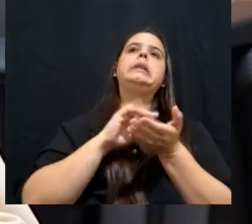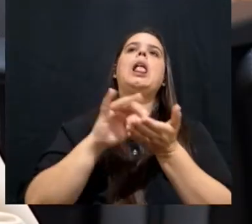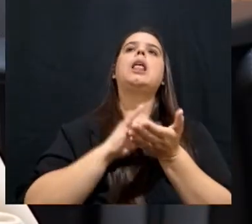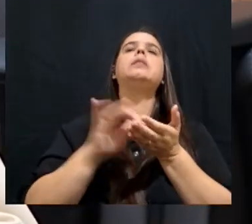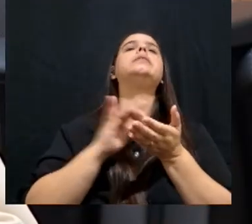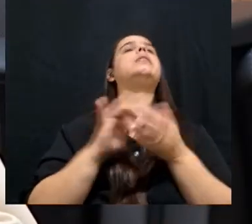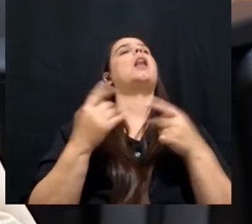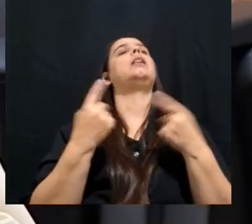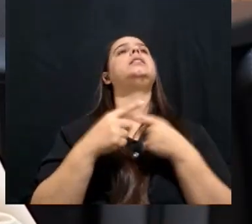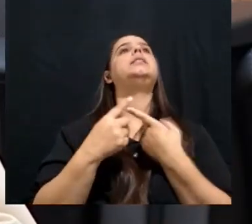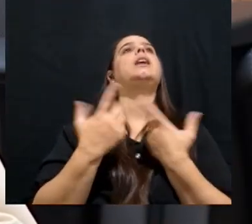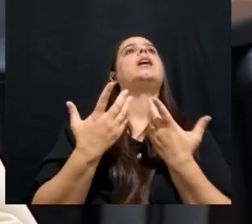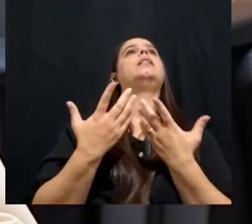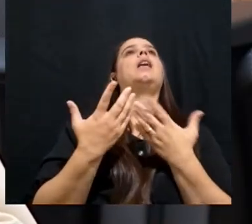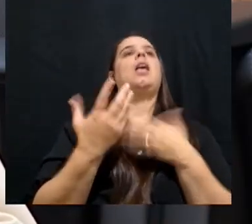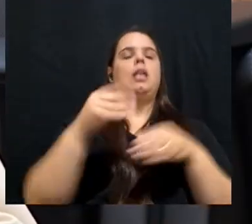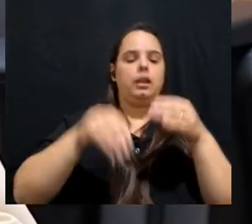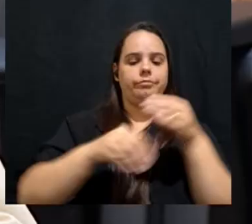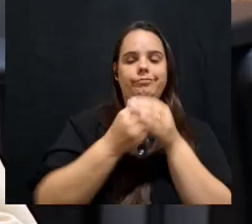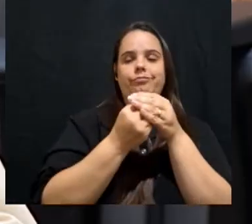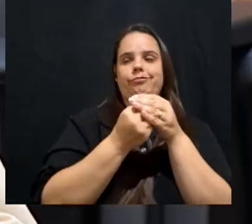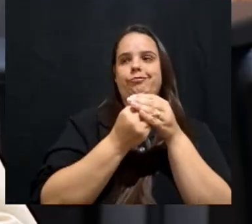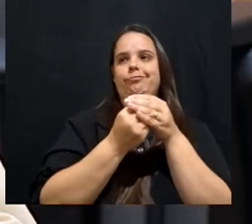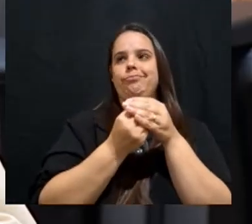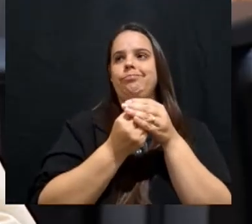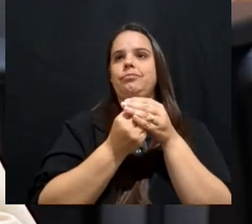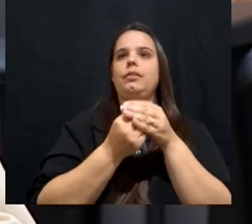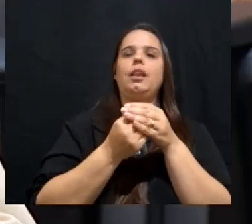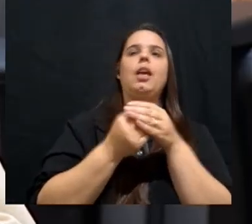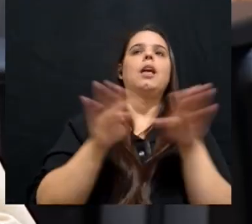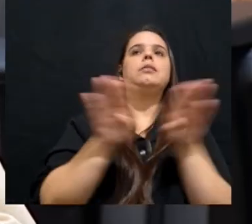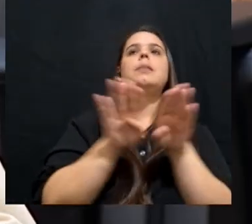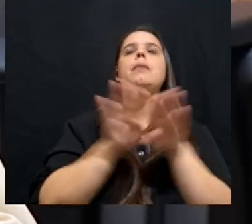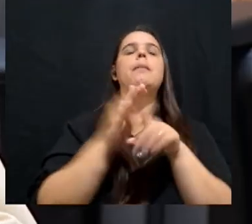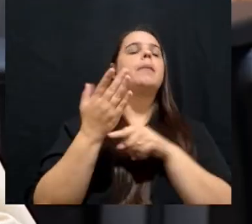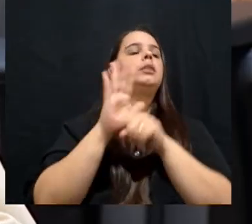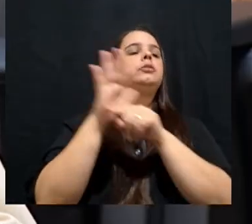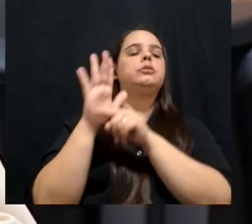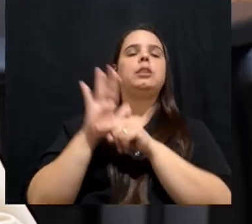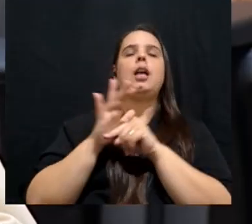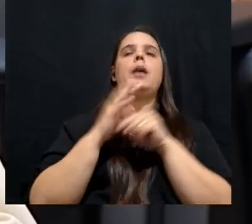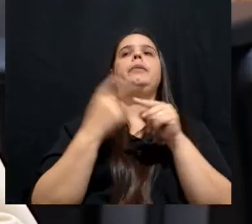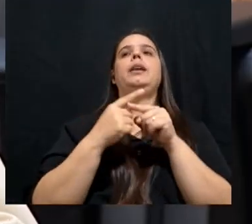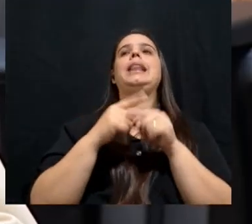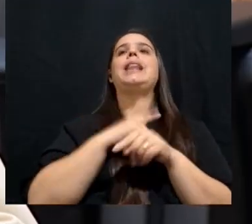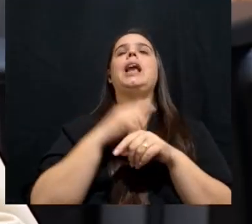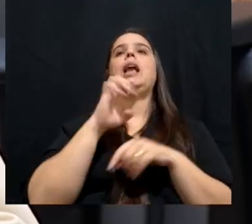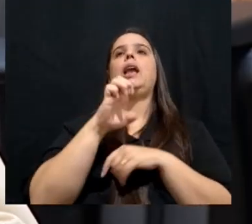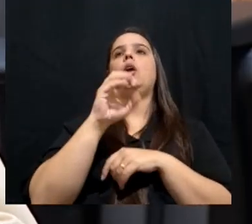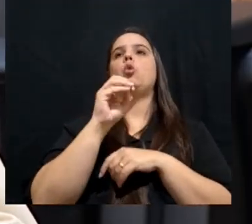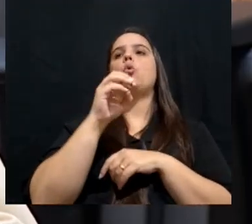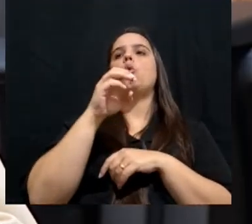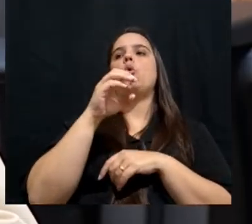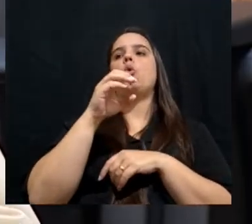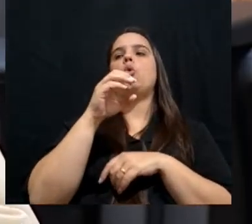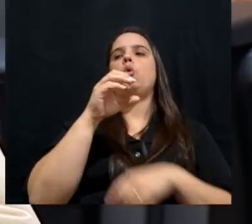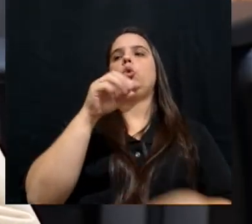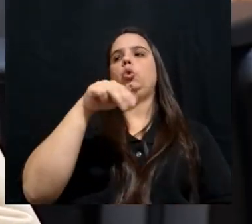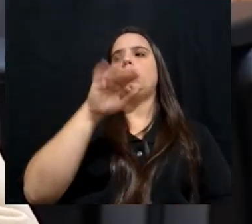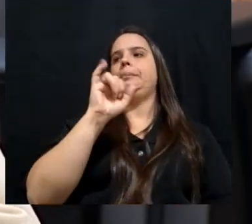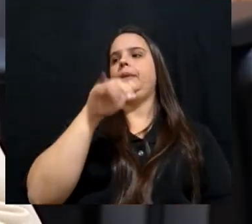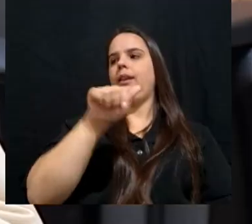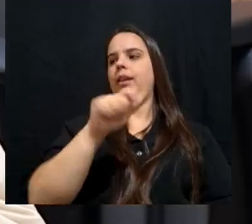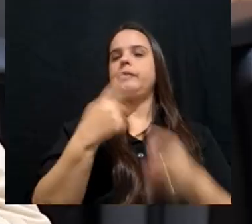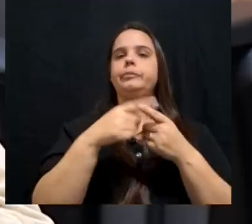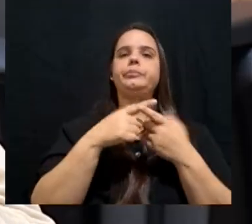entrou na parada, né, para poder encabeçar isso, porque gira a economia. E é aquela economia do pequeno, né, que é o tio